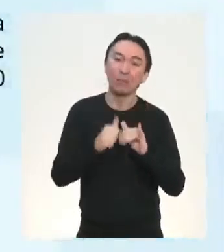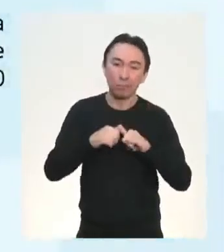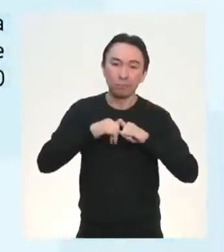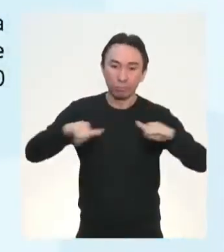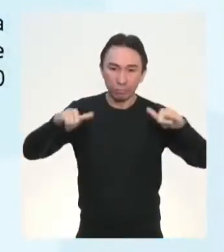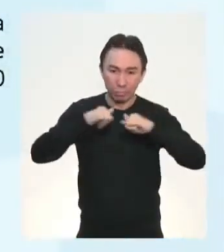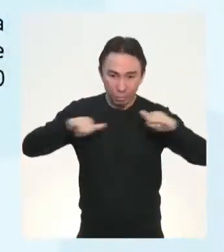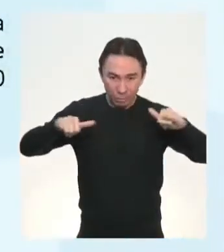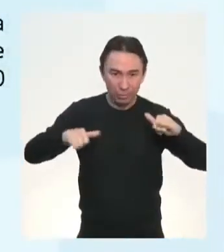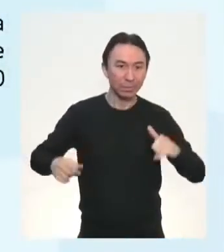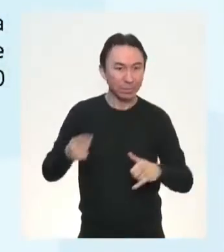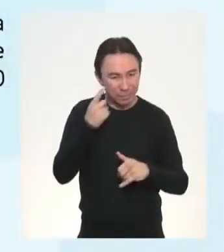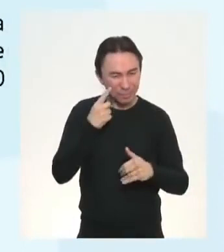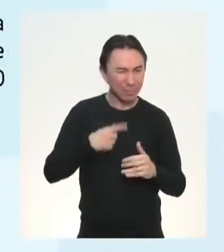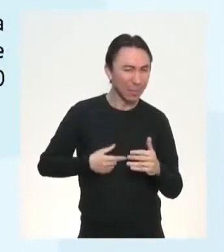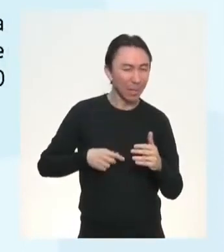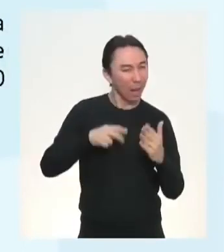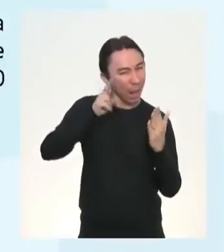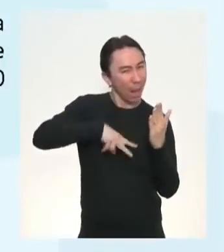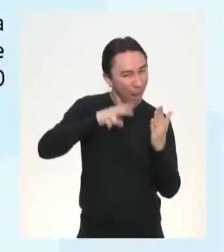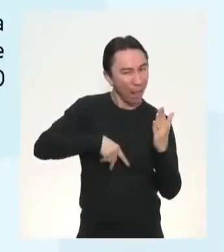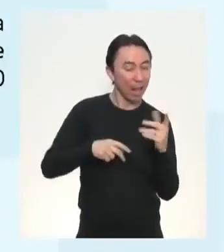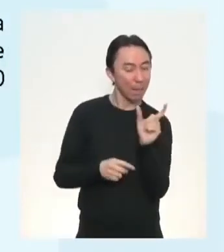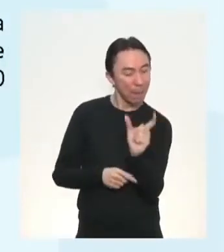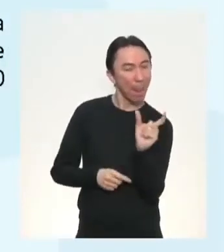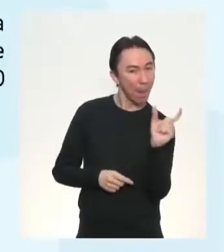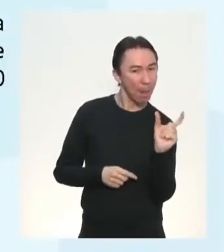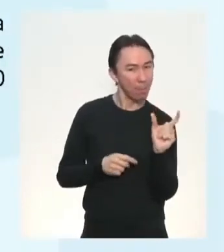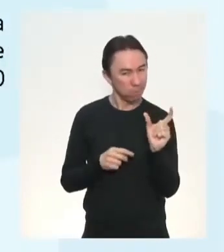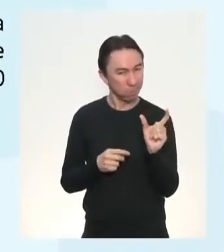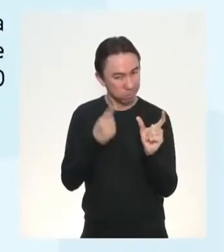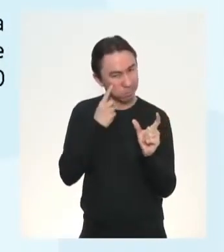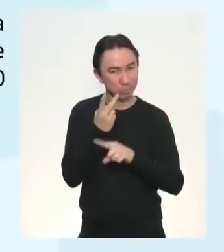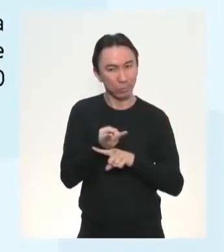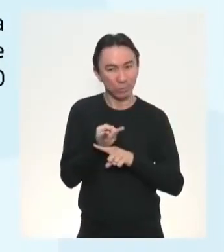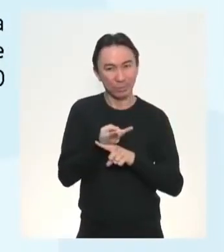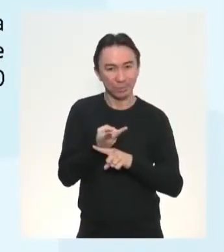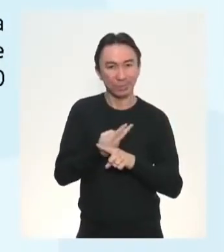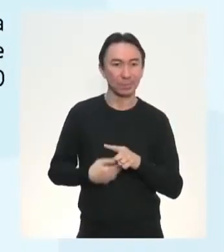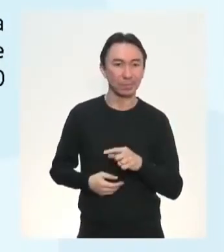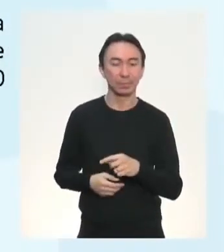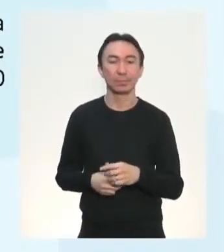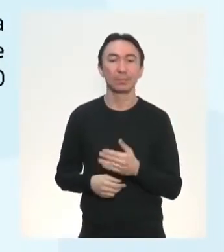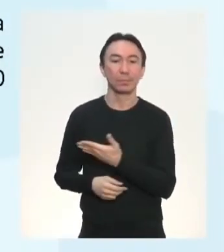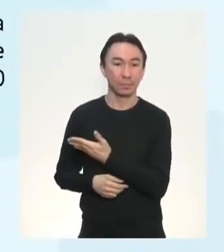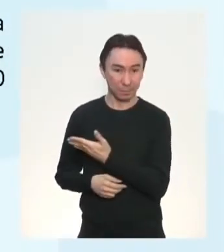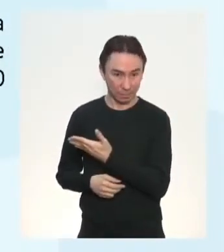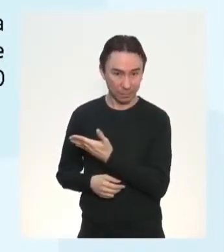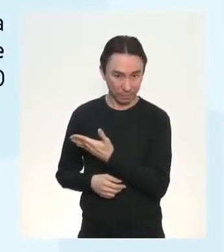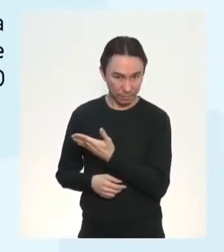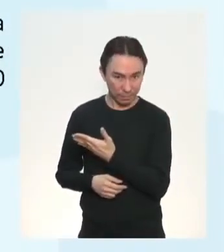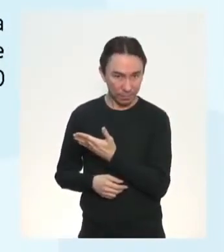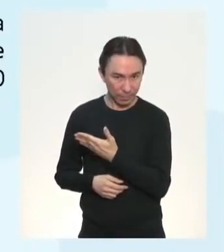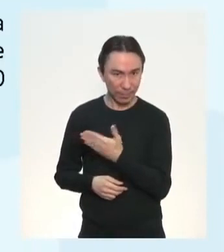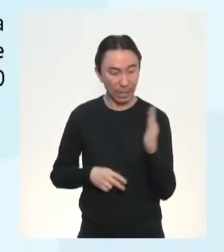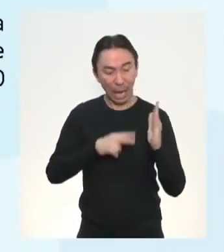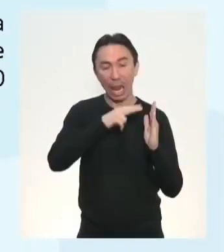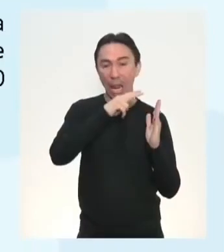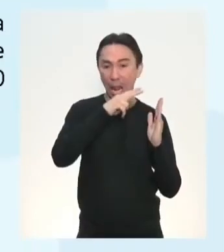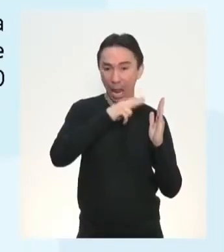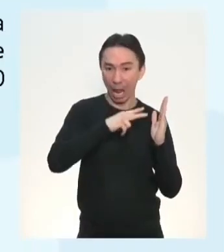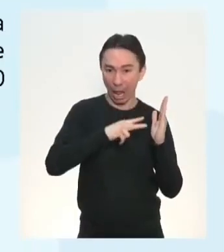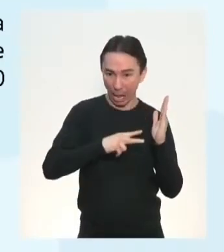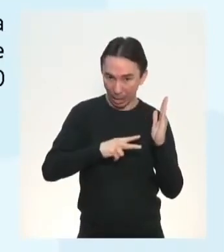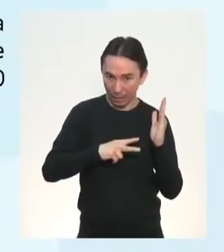leitura e procurar aí algumas palavrinhas, tá bom? Então, vamos lá. Leia o trecho abaixo, retirado